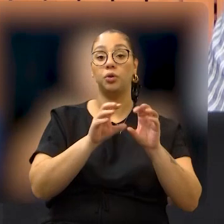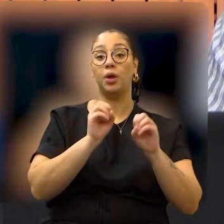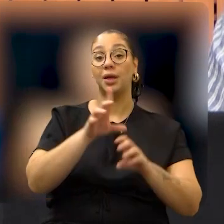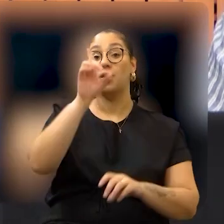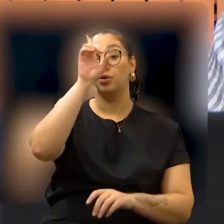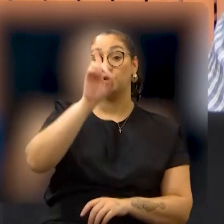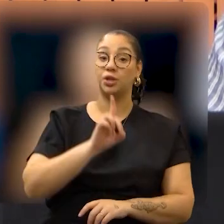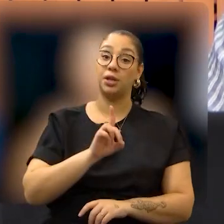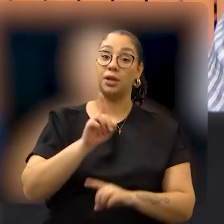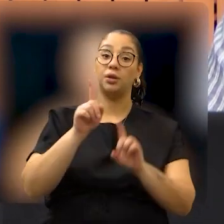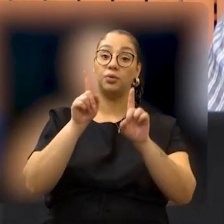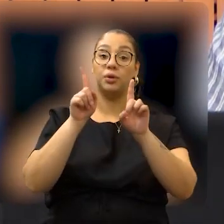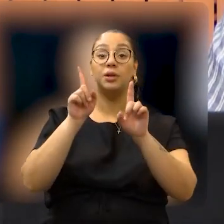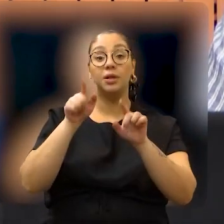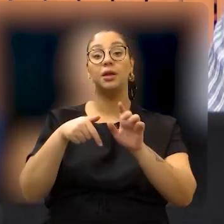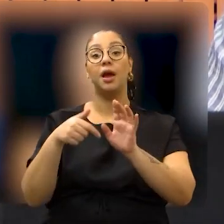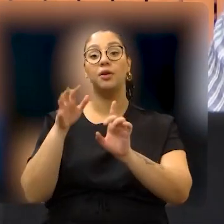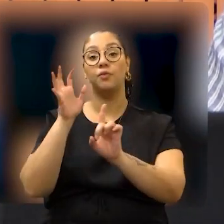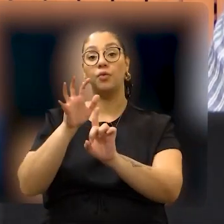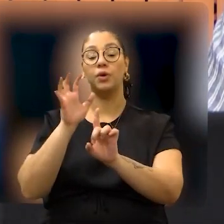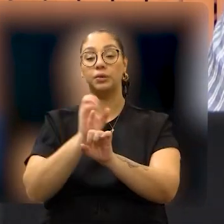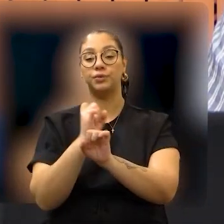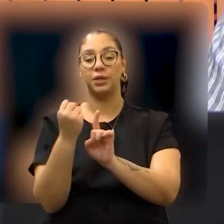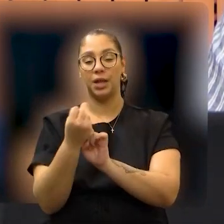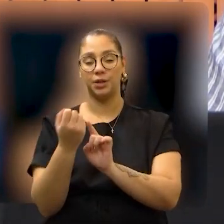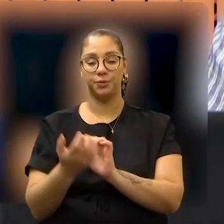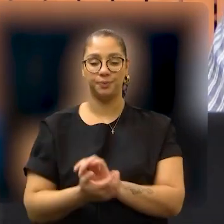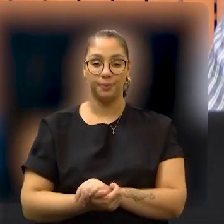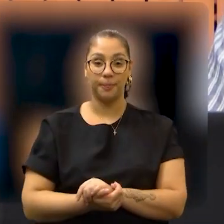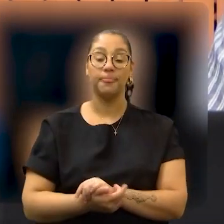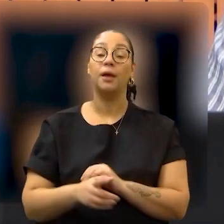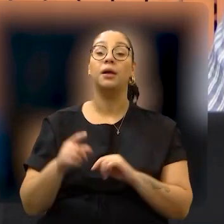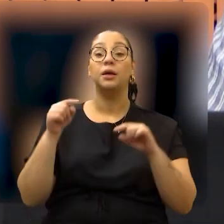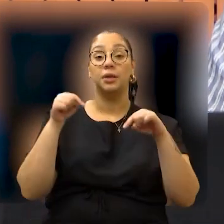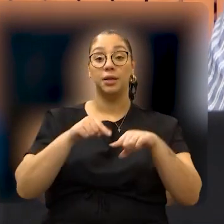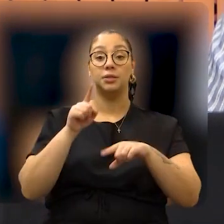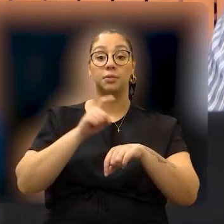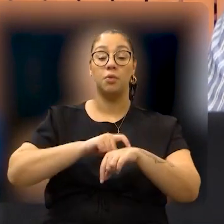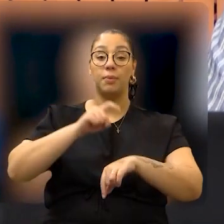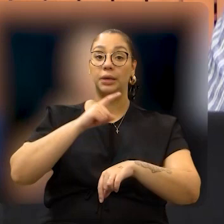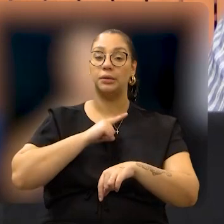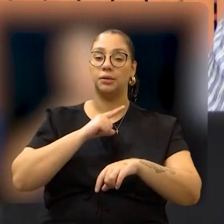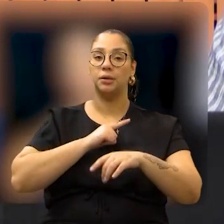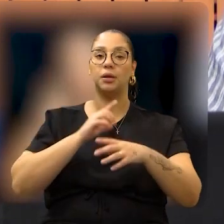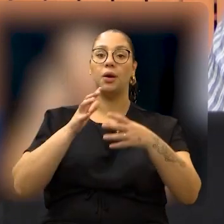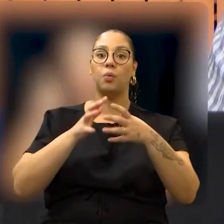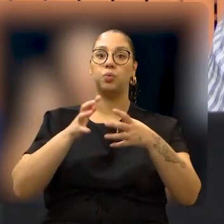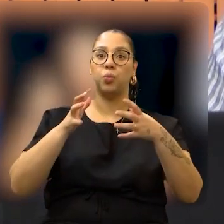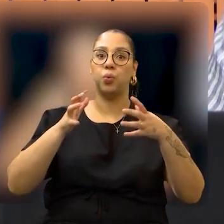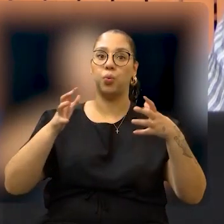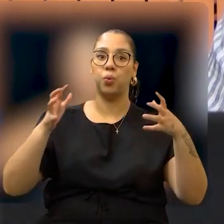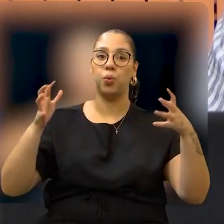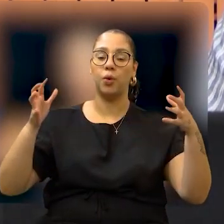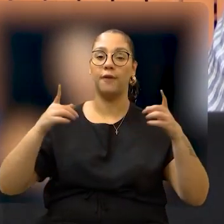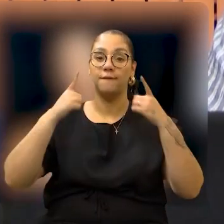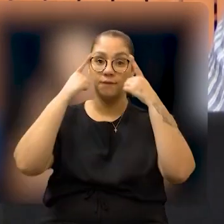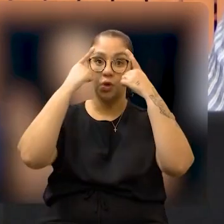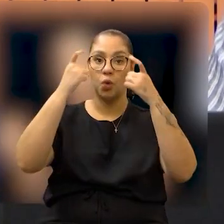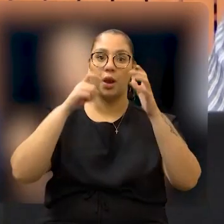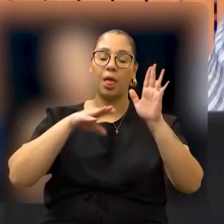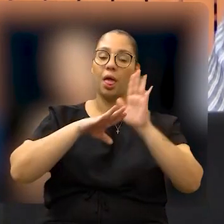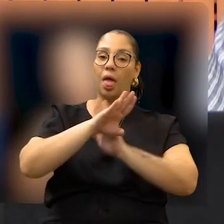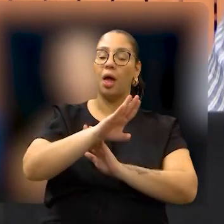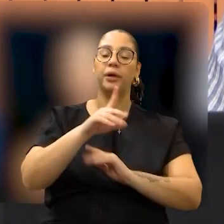comentou sobre a educação como direito e reflexos na sociedade. Então, nesse momento que a gente vê uma crescente